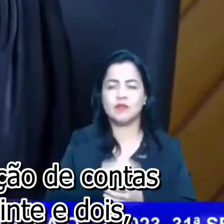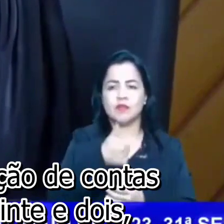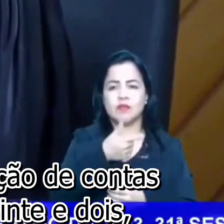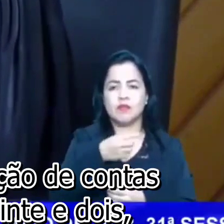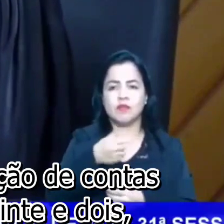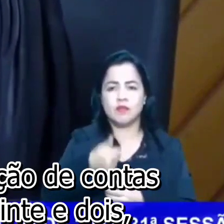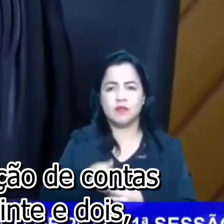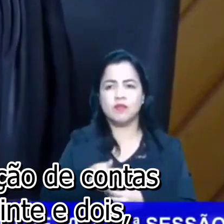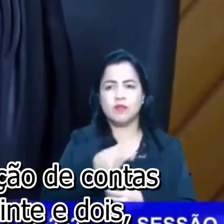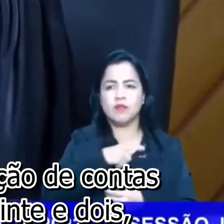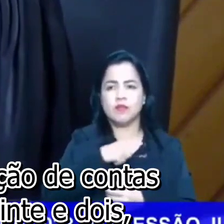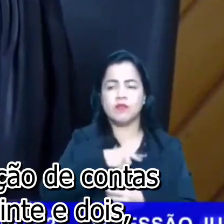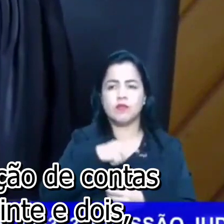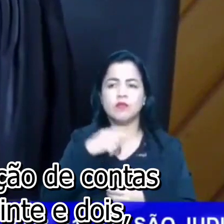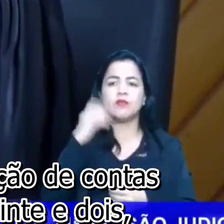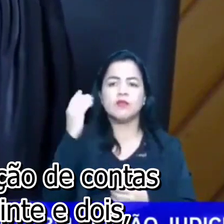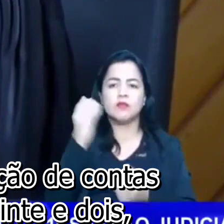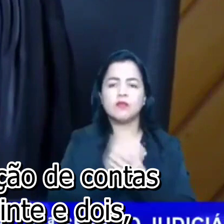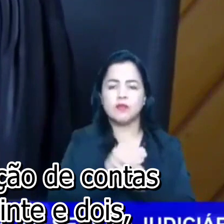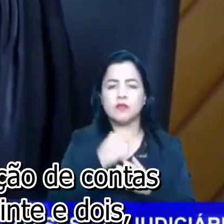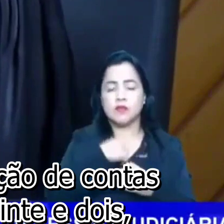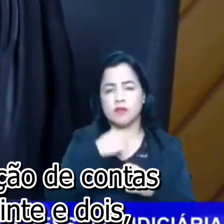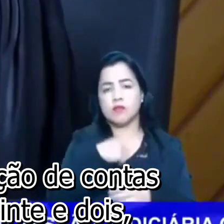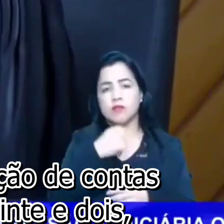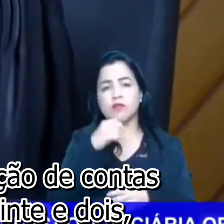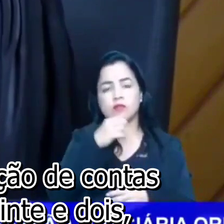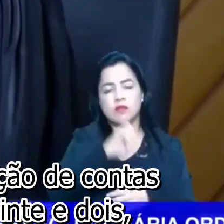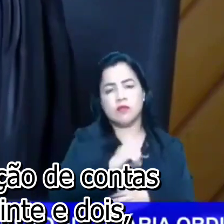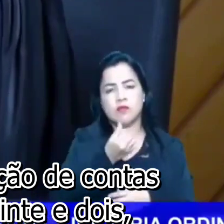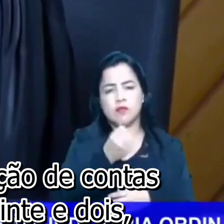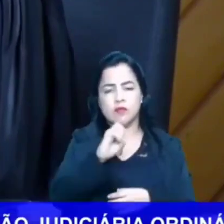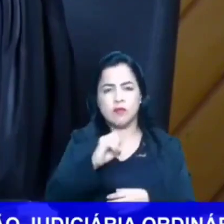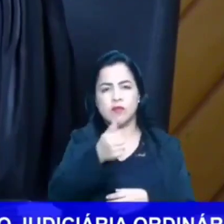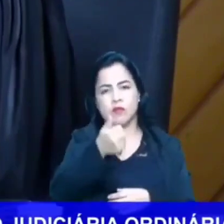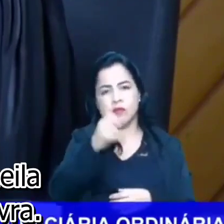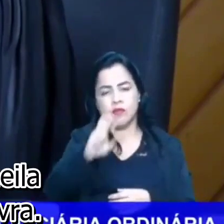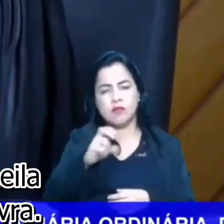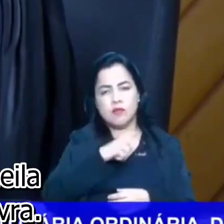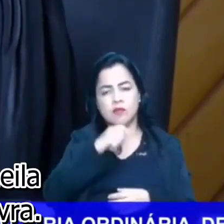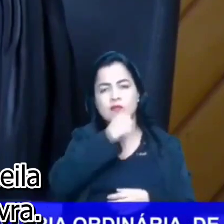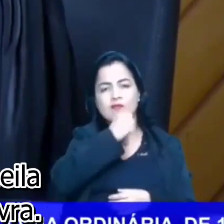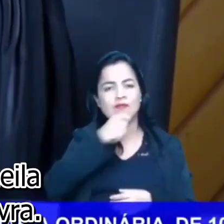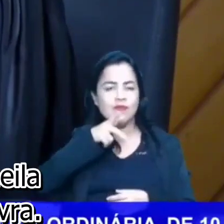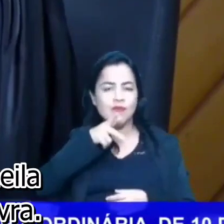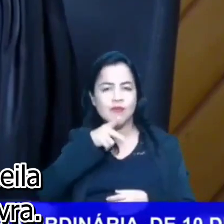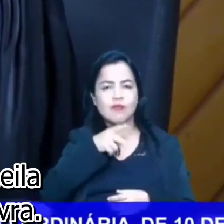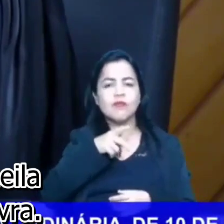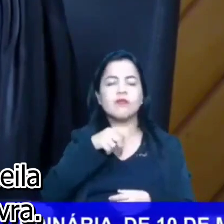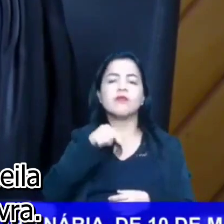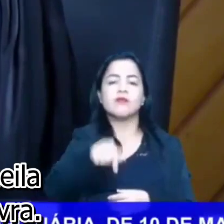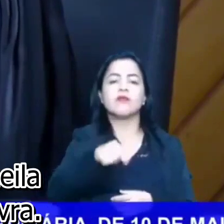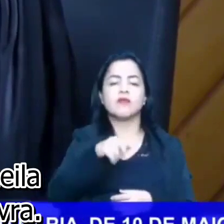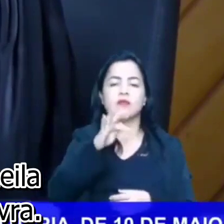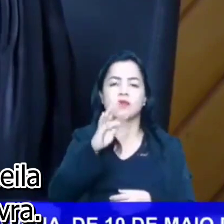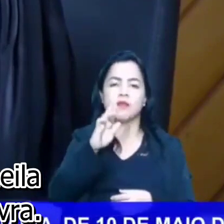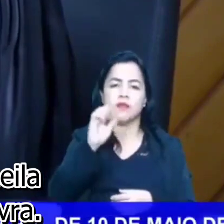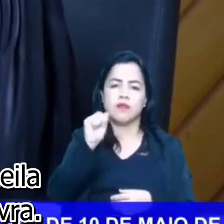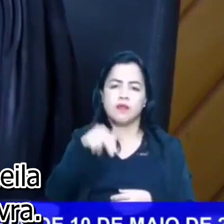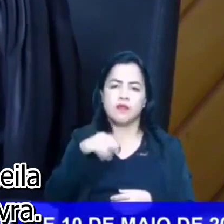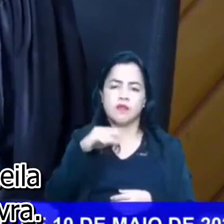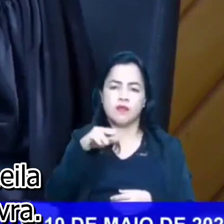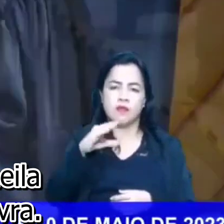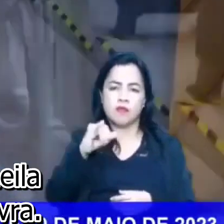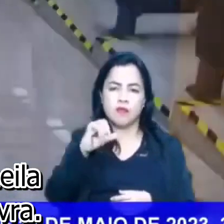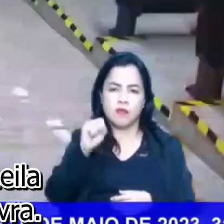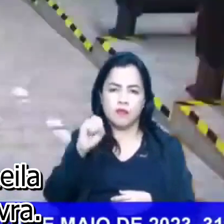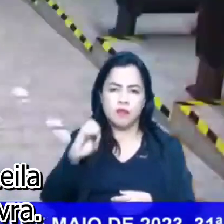doutor Orlando da Pauta, prestação de contas 0601573 de 2022, origem Macapá, interessada Francisca Sheila Rodrigues de